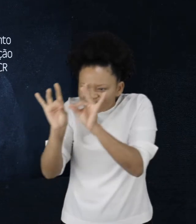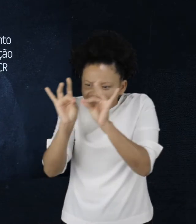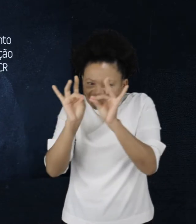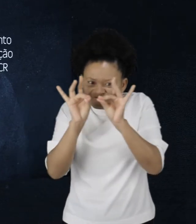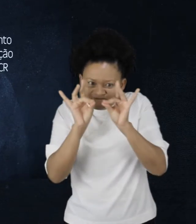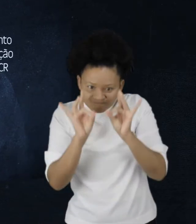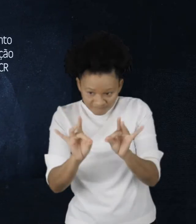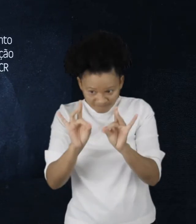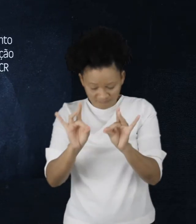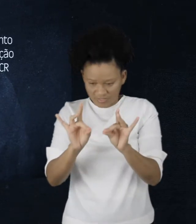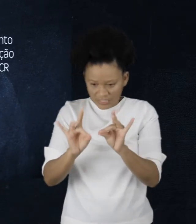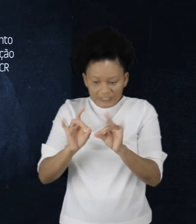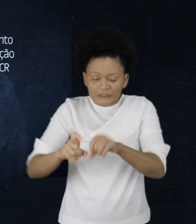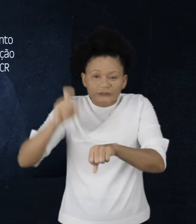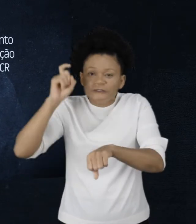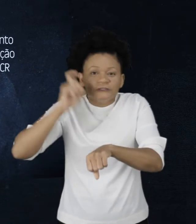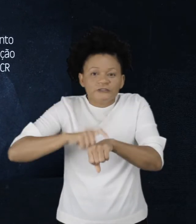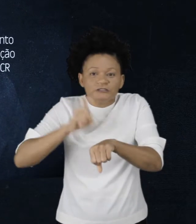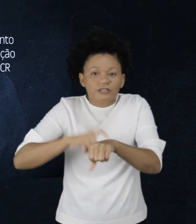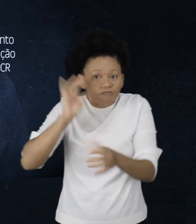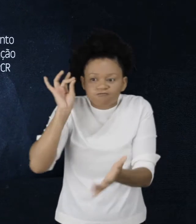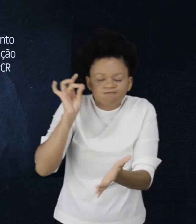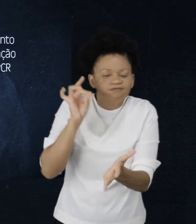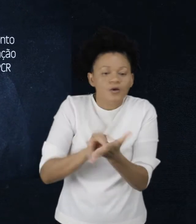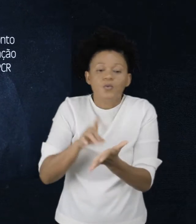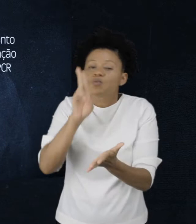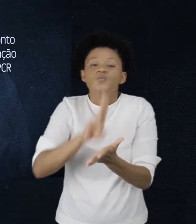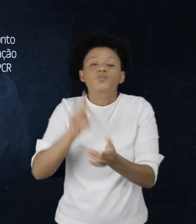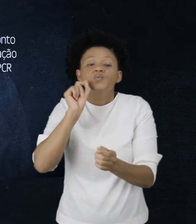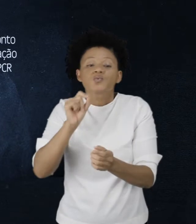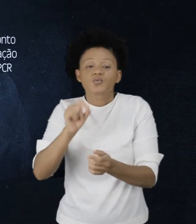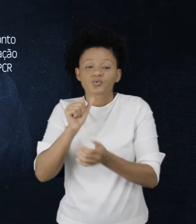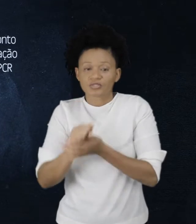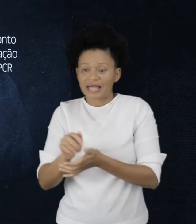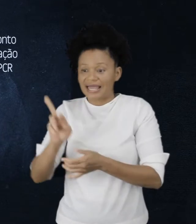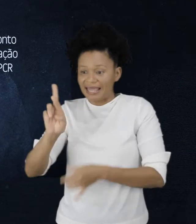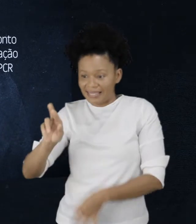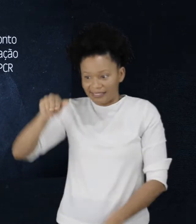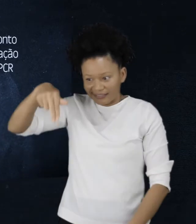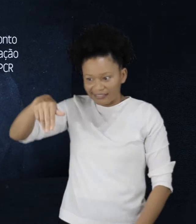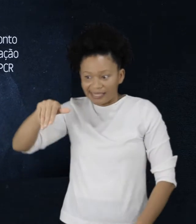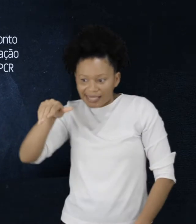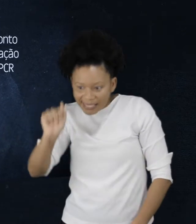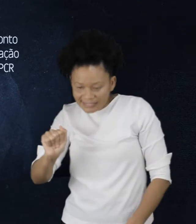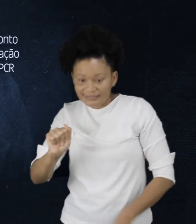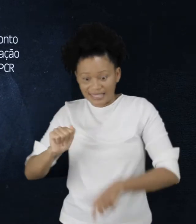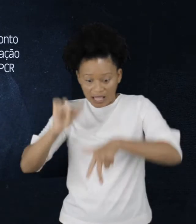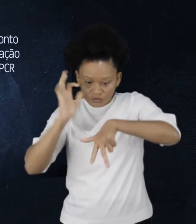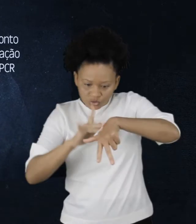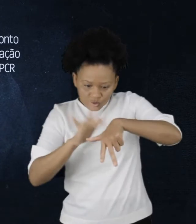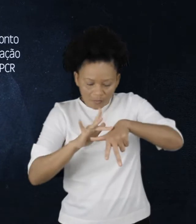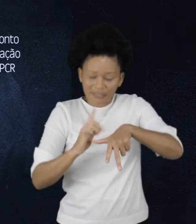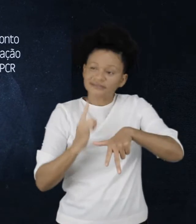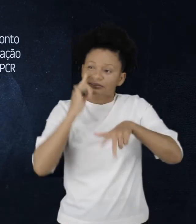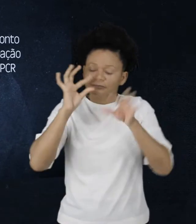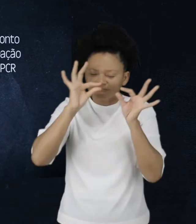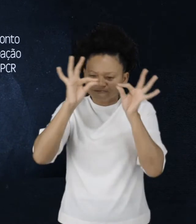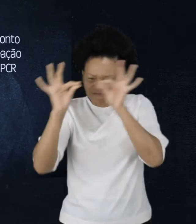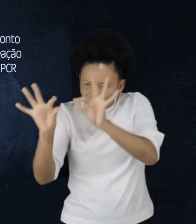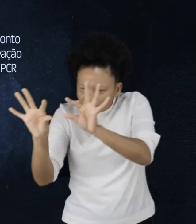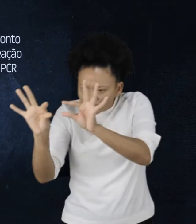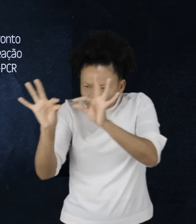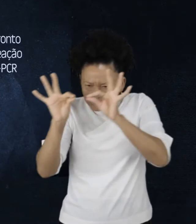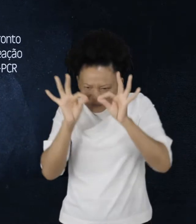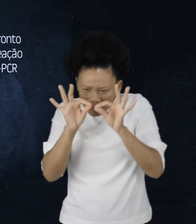de RT-PCR em tempo real, são utilizados o RNA extraído da amostra do paciente e reagentes